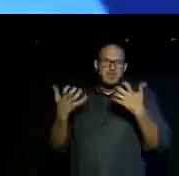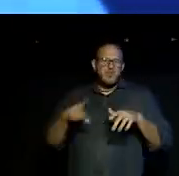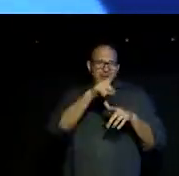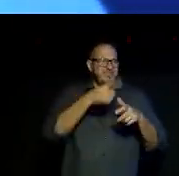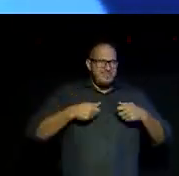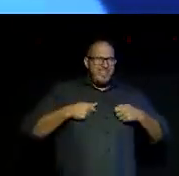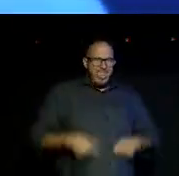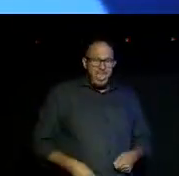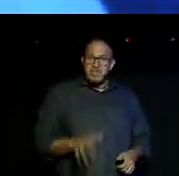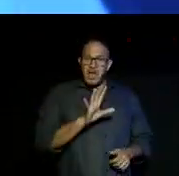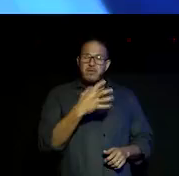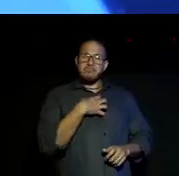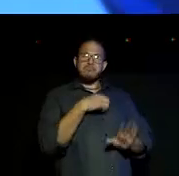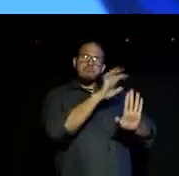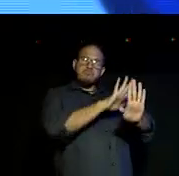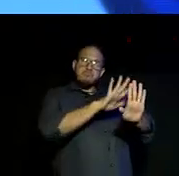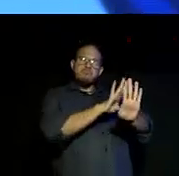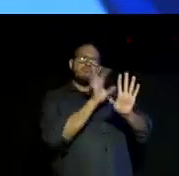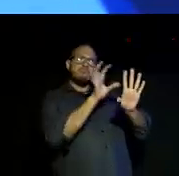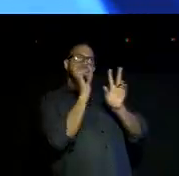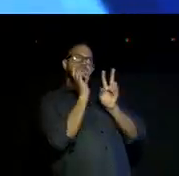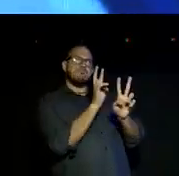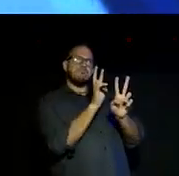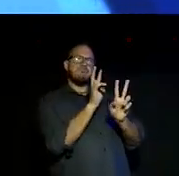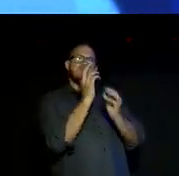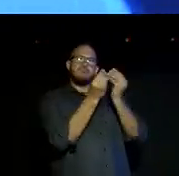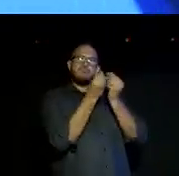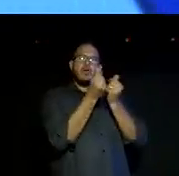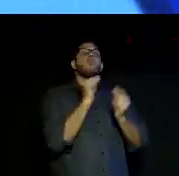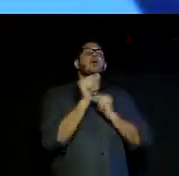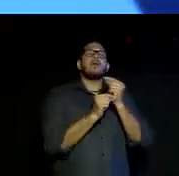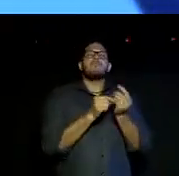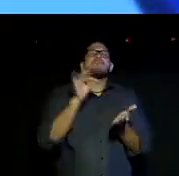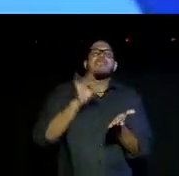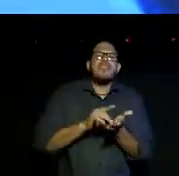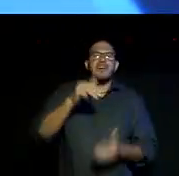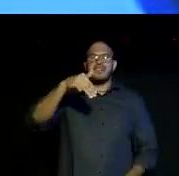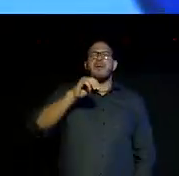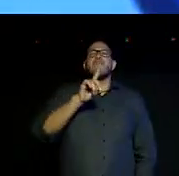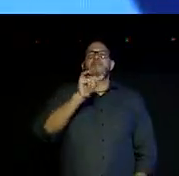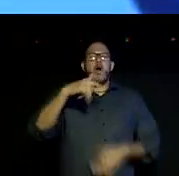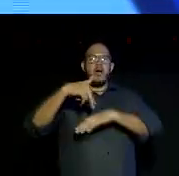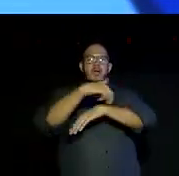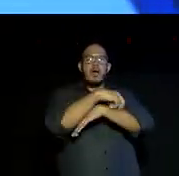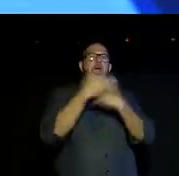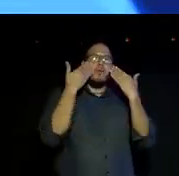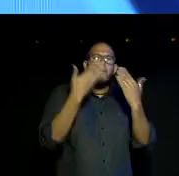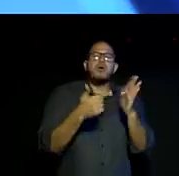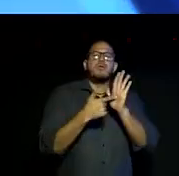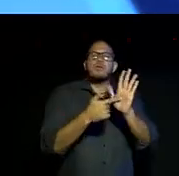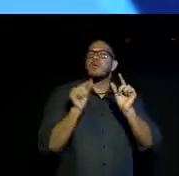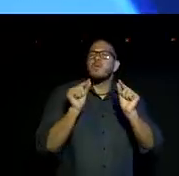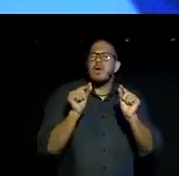exatamente que você vista isso, é um conceito. Mas o que é realmente que a moda quer? E olha, não peguem ao pé da letra, eu